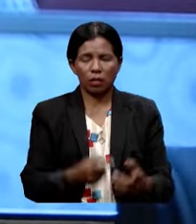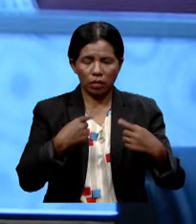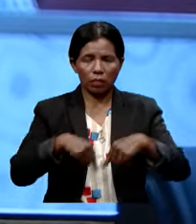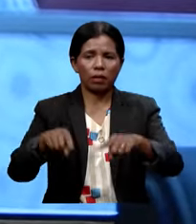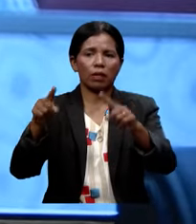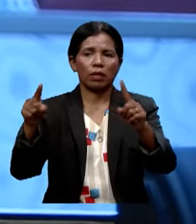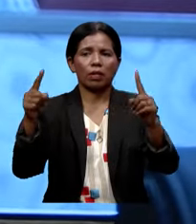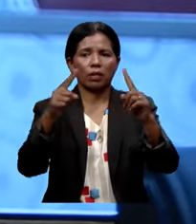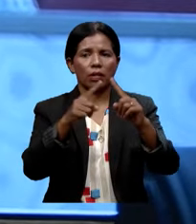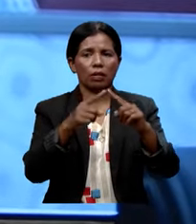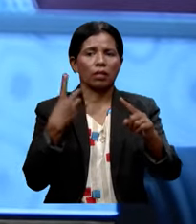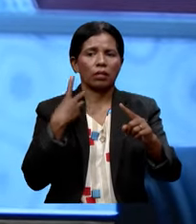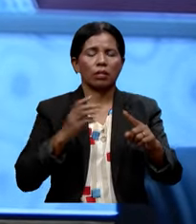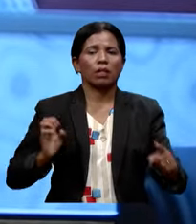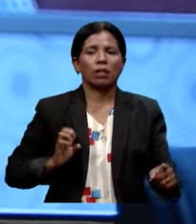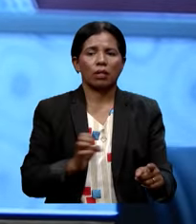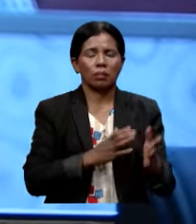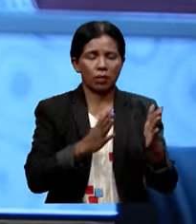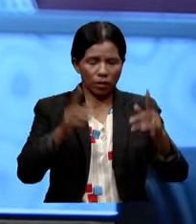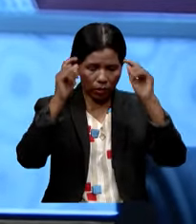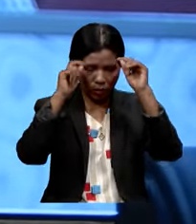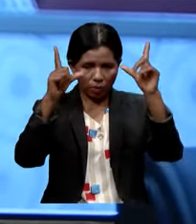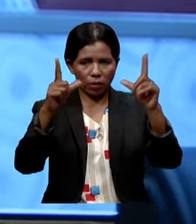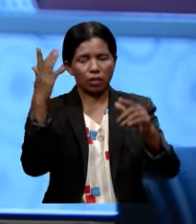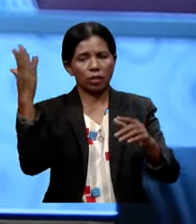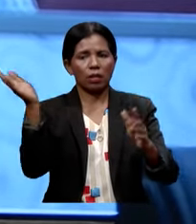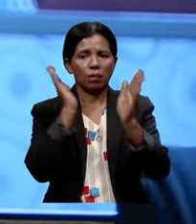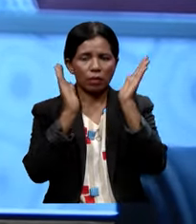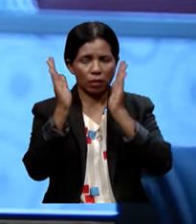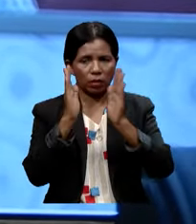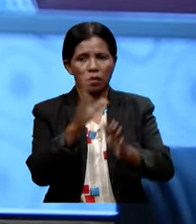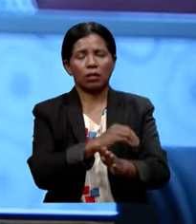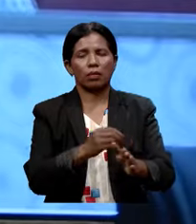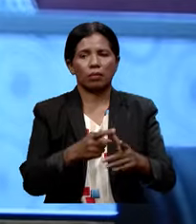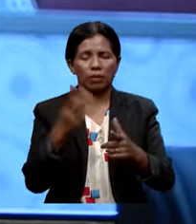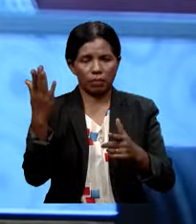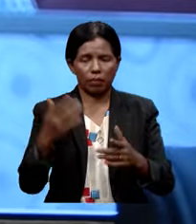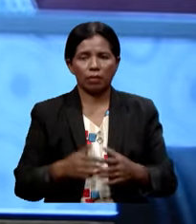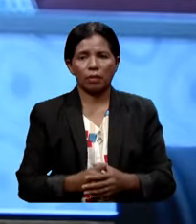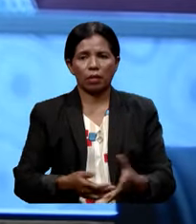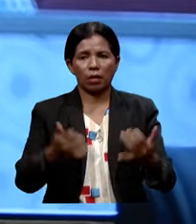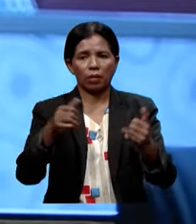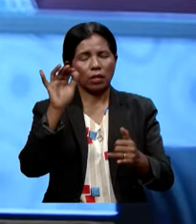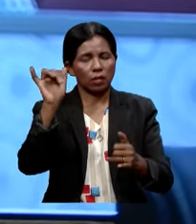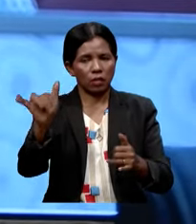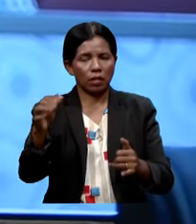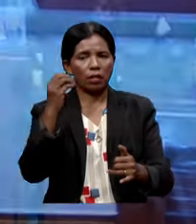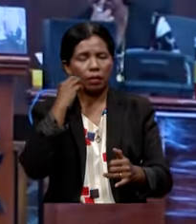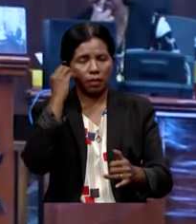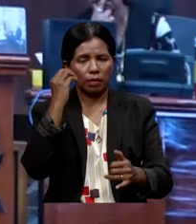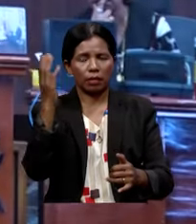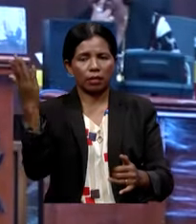bafalidei e tenia embaixador Timor nia Malásia, Kuala Lumpur neba. Agora nia hela neba. Mas